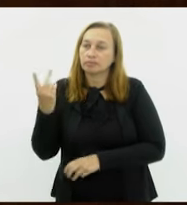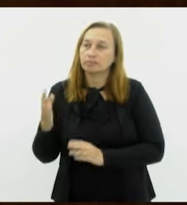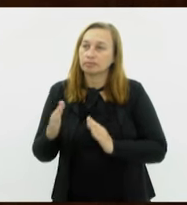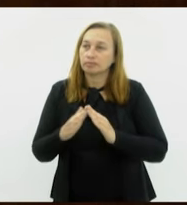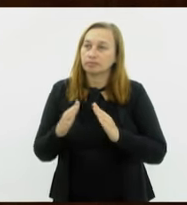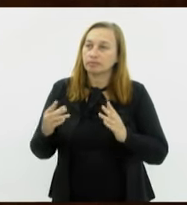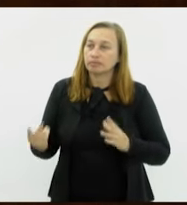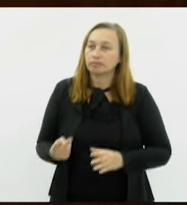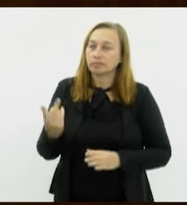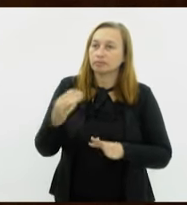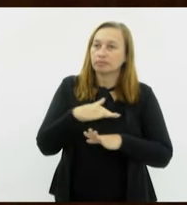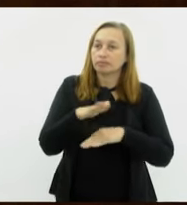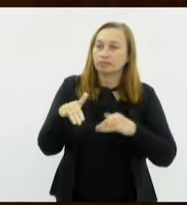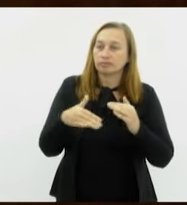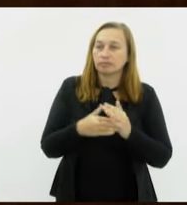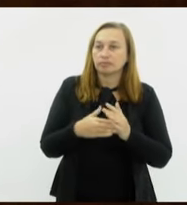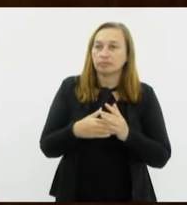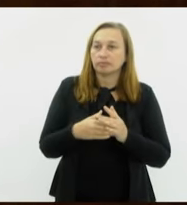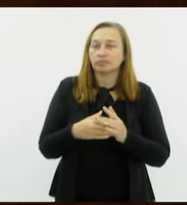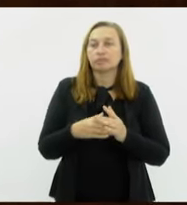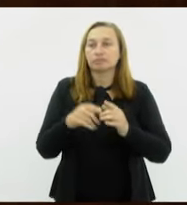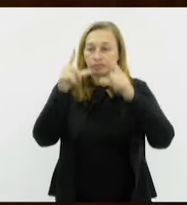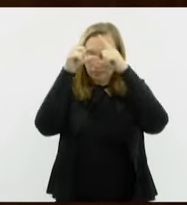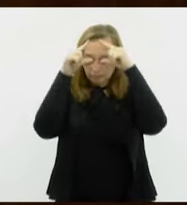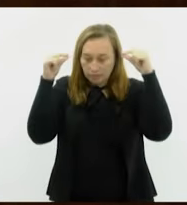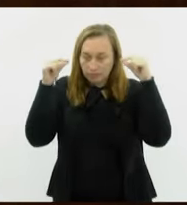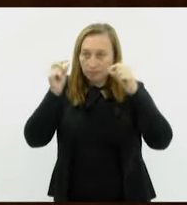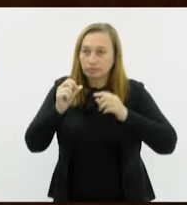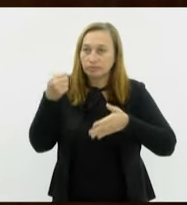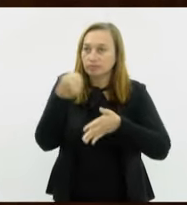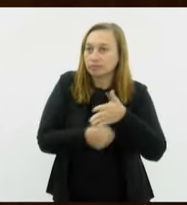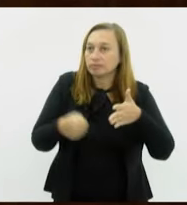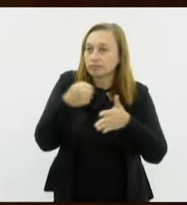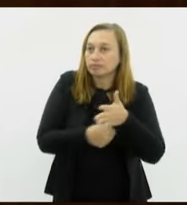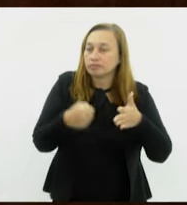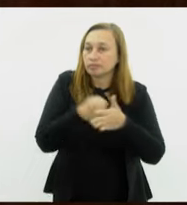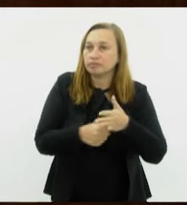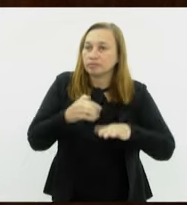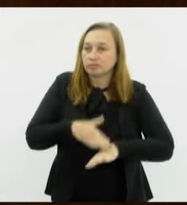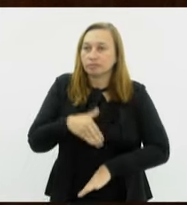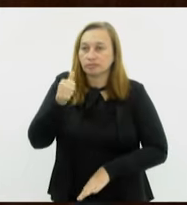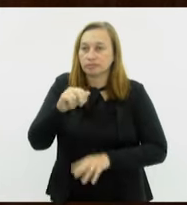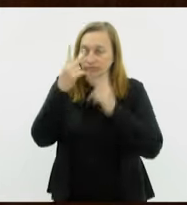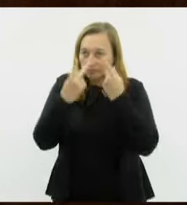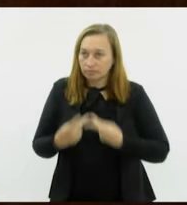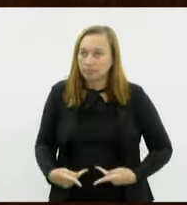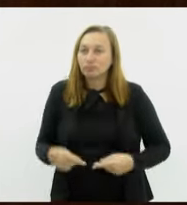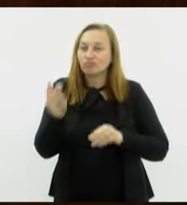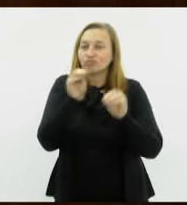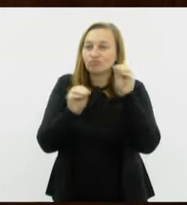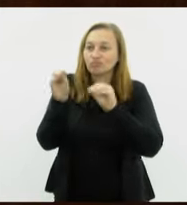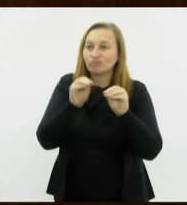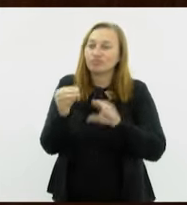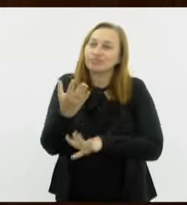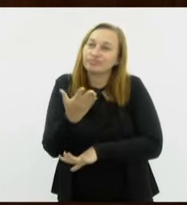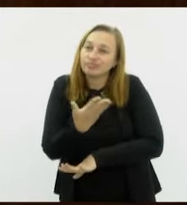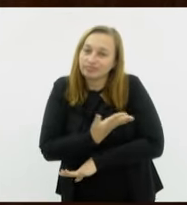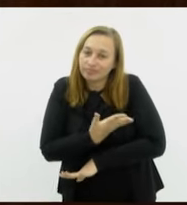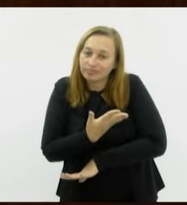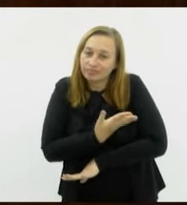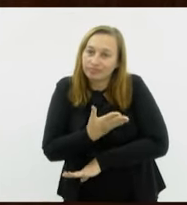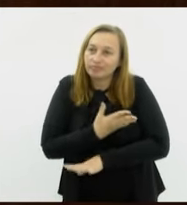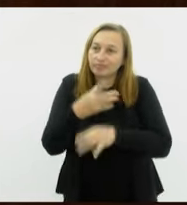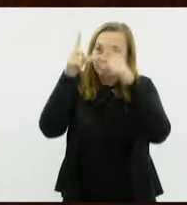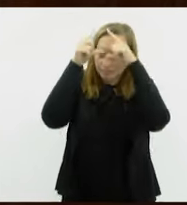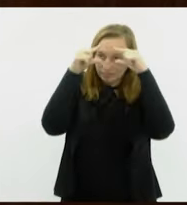e aquelas, como enfermeira Rejane, que sempre lutou aí pela dignidade humana. Então, um beijo, minha querida amiga